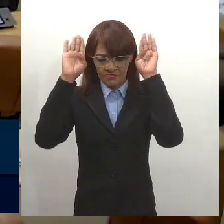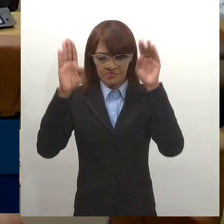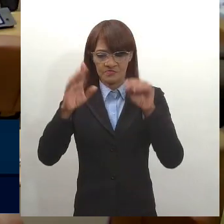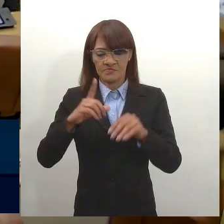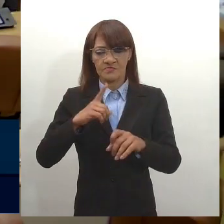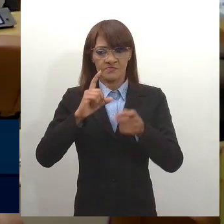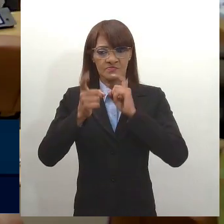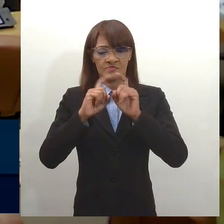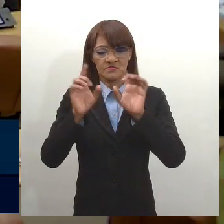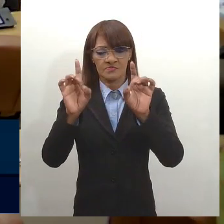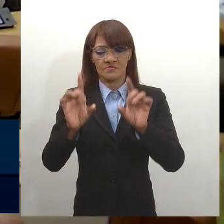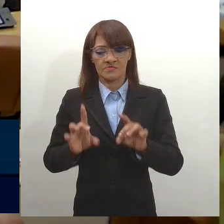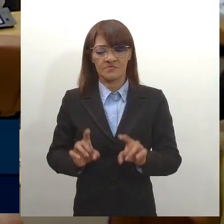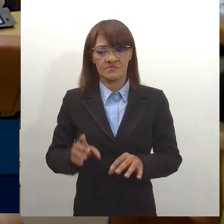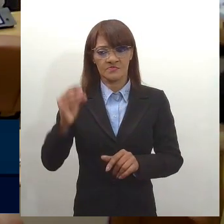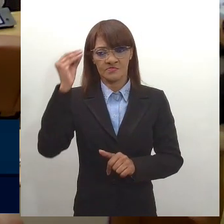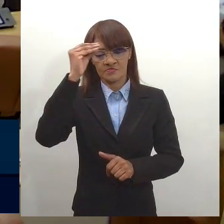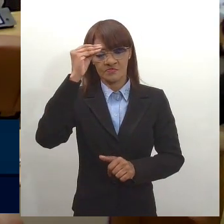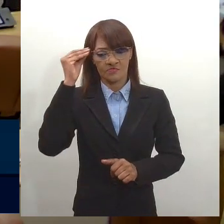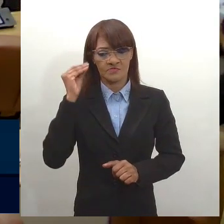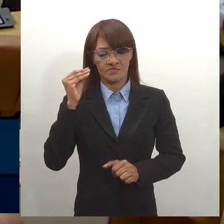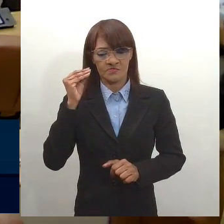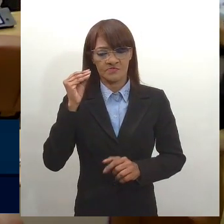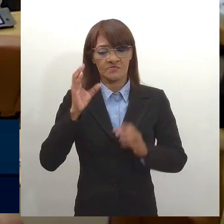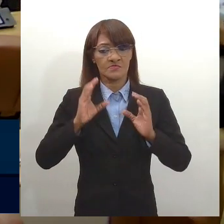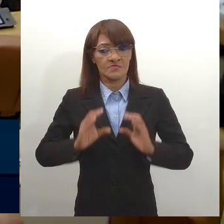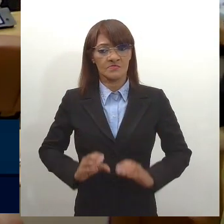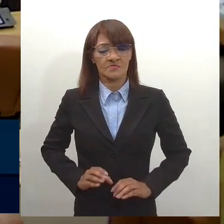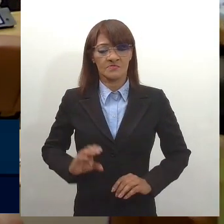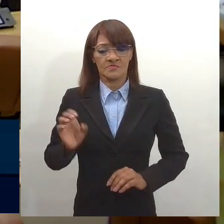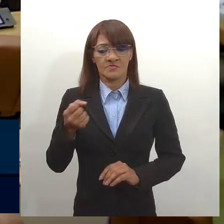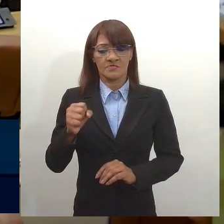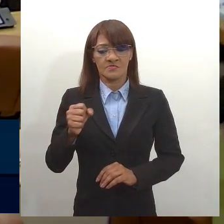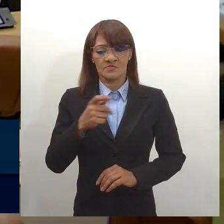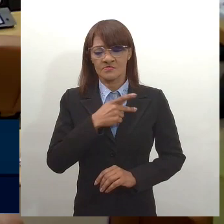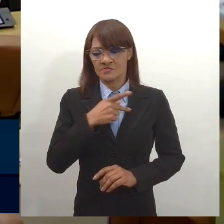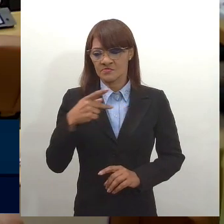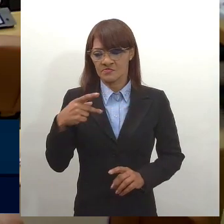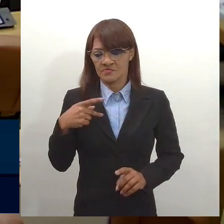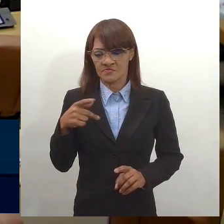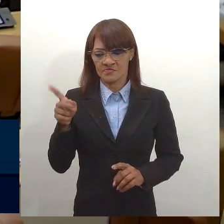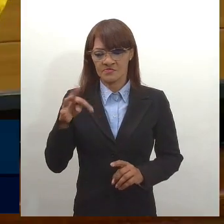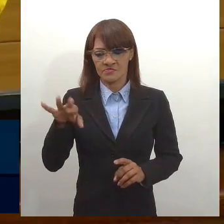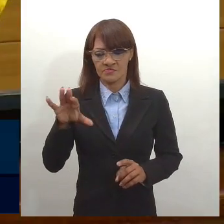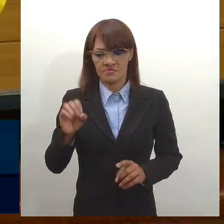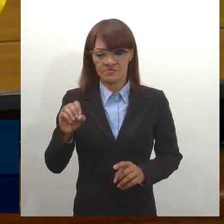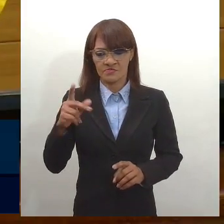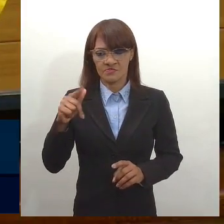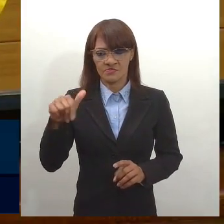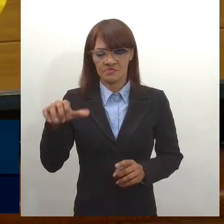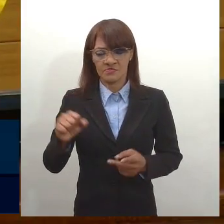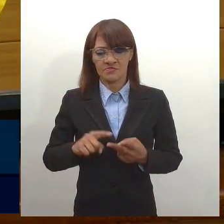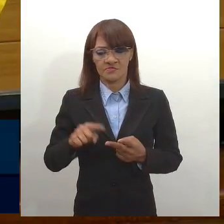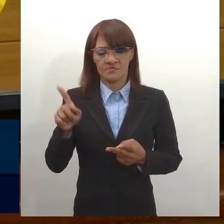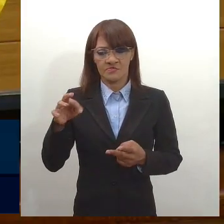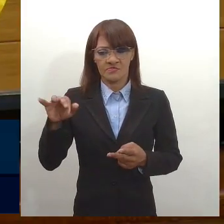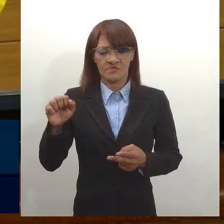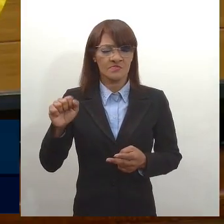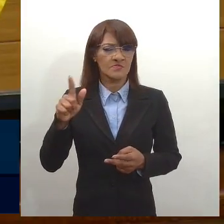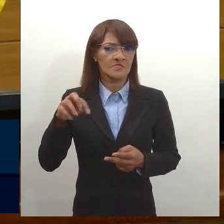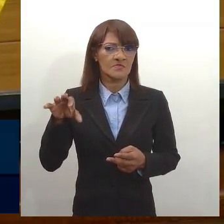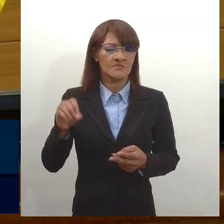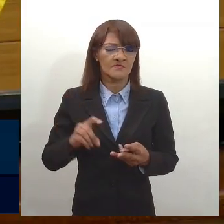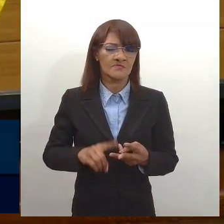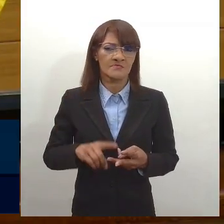de cidadania sergipana aos pastores Crispiniano Lopes, Carlos Alberto, Alexandre Azevedo e Fábio